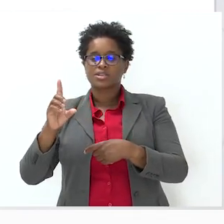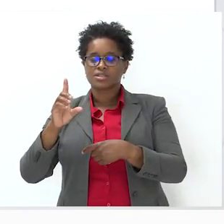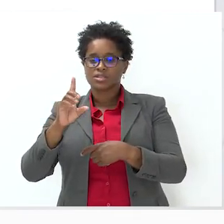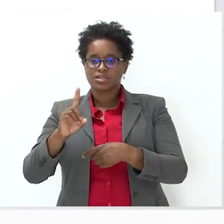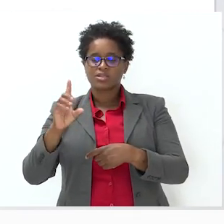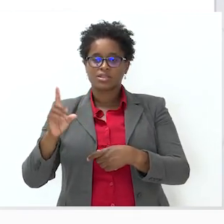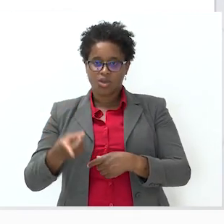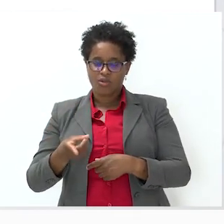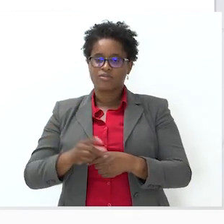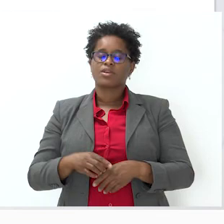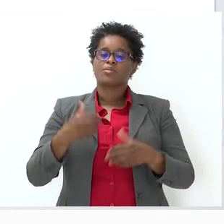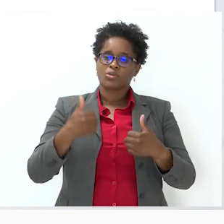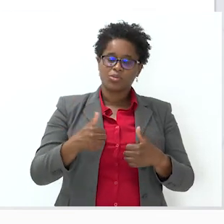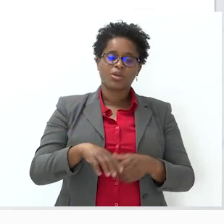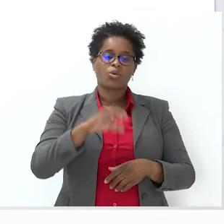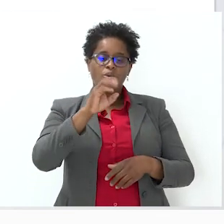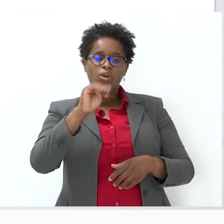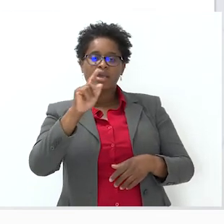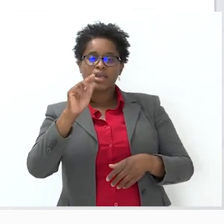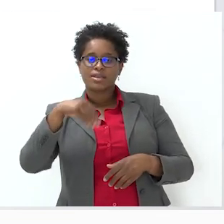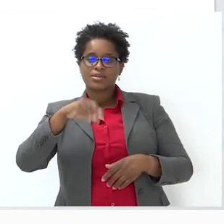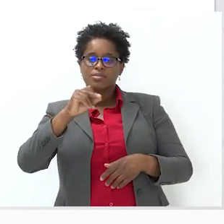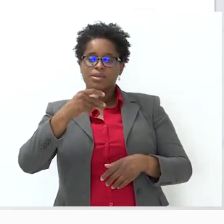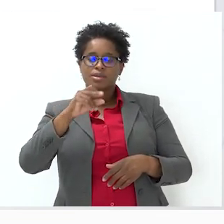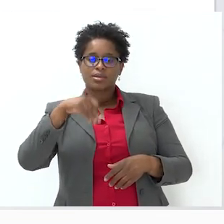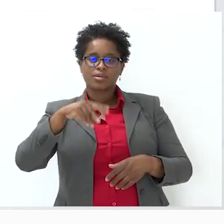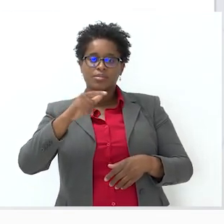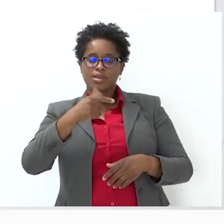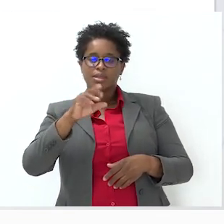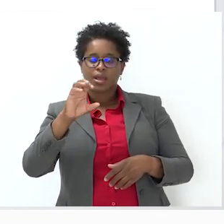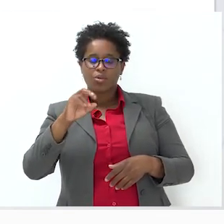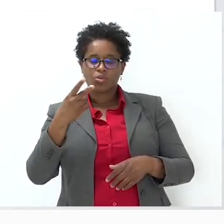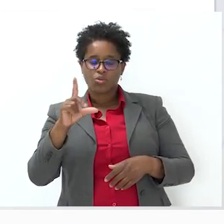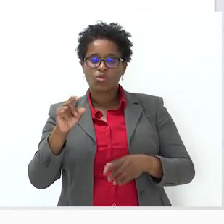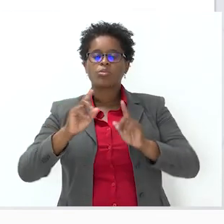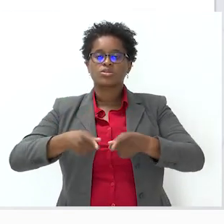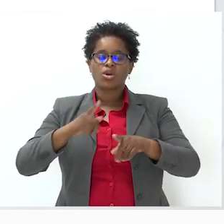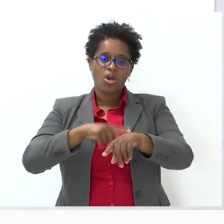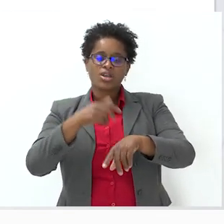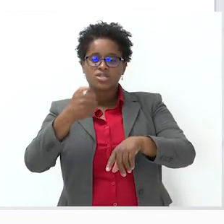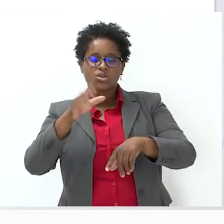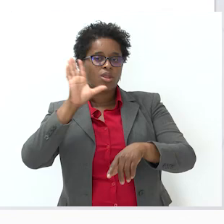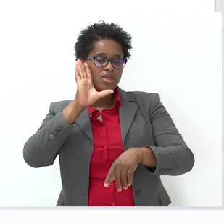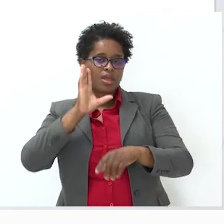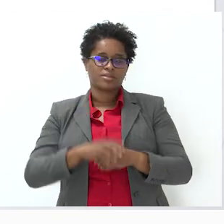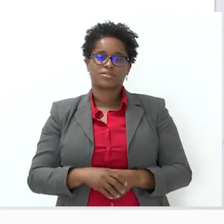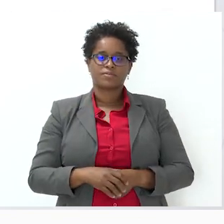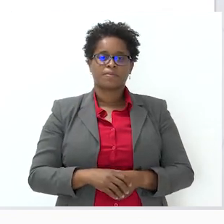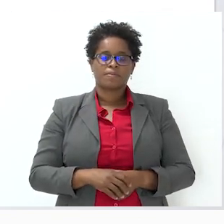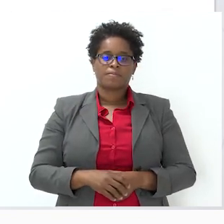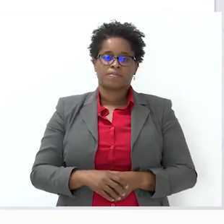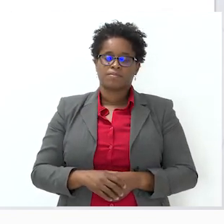1969. Muito bem. O espetáculo começou às 5 horas da tarde. Muito